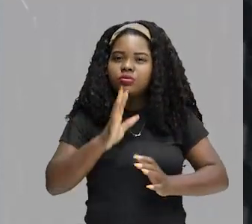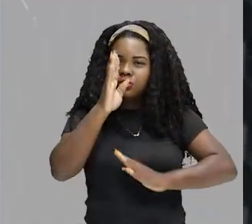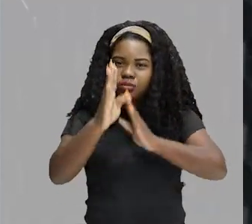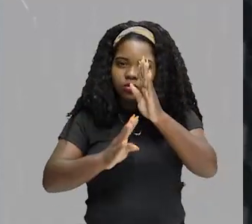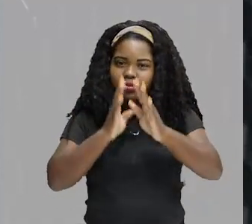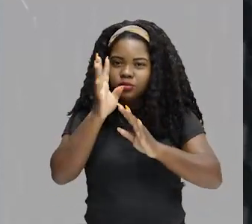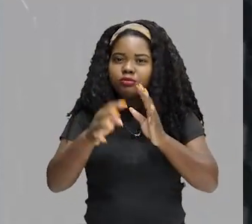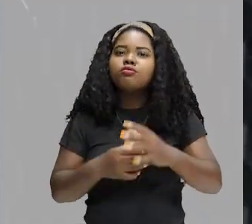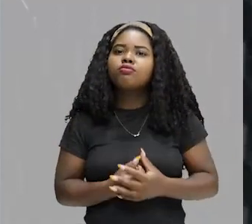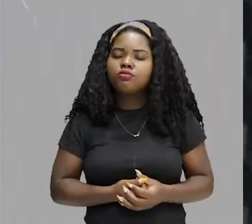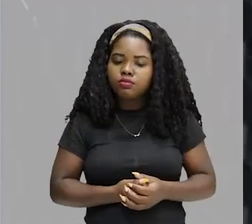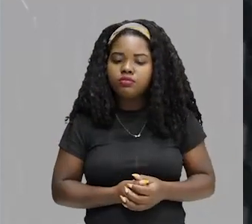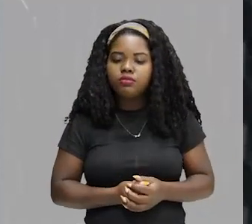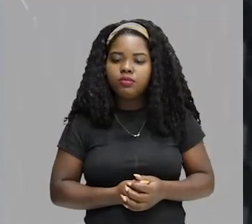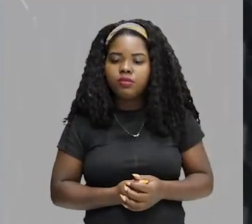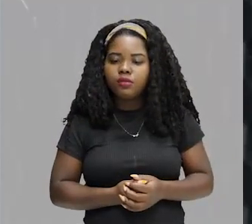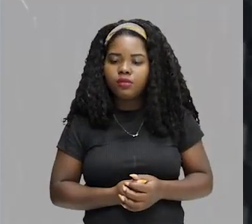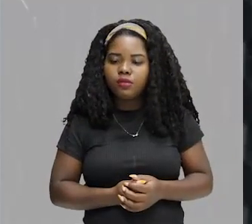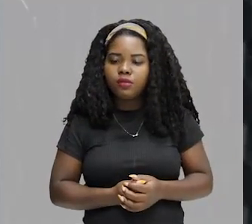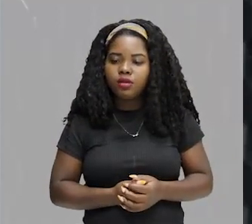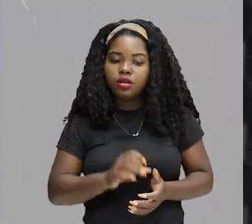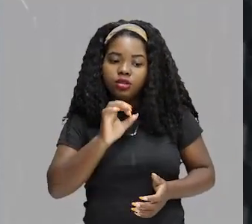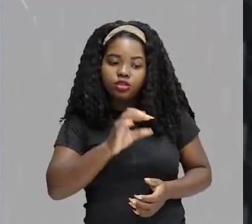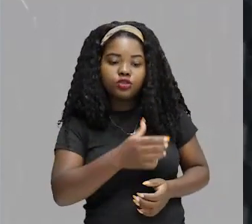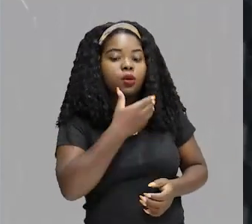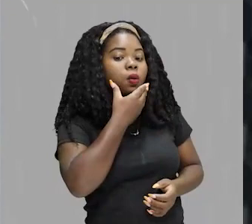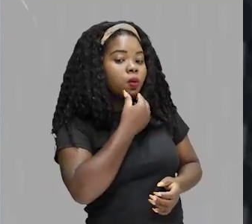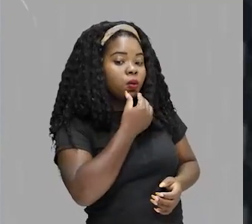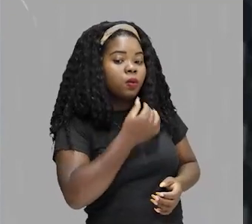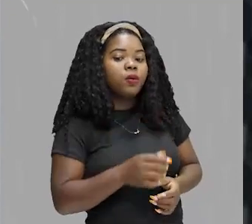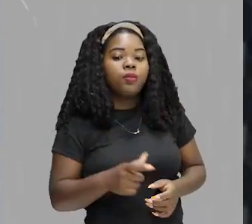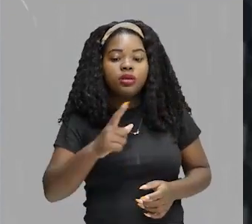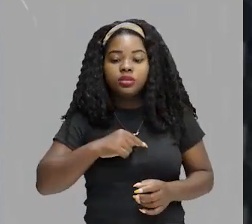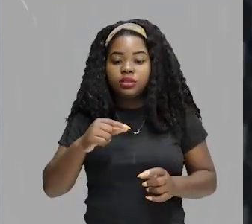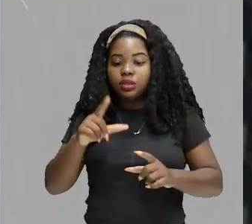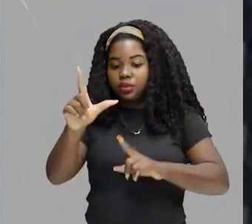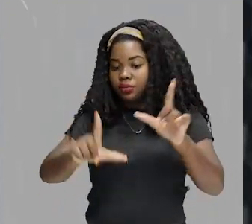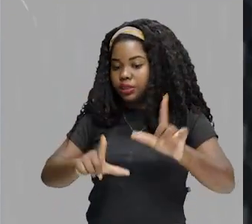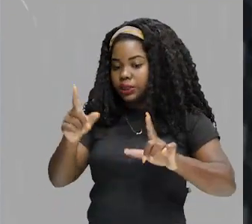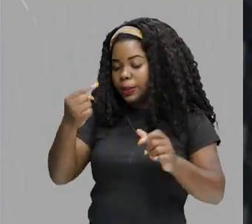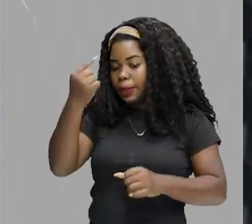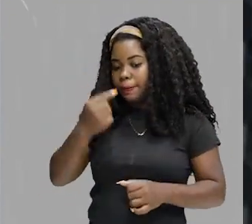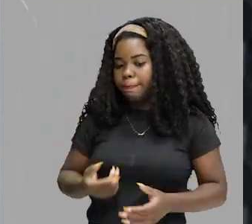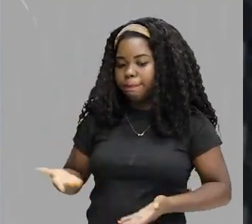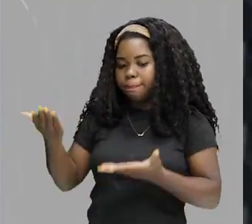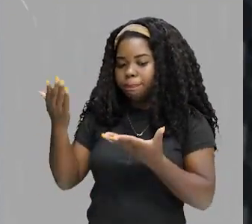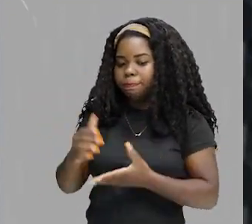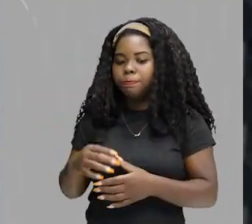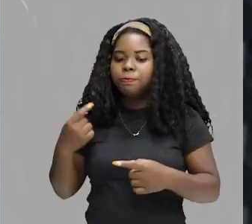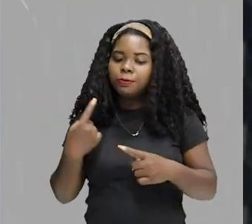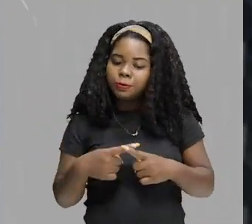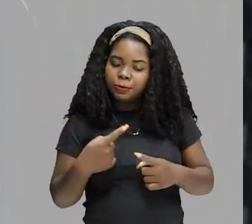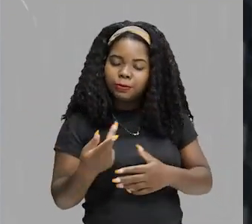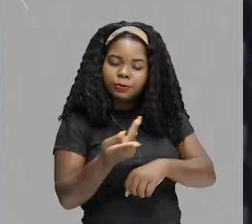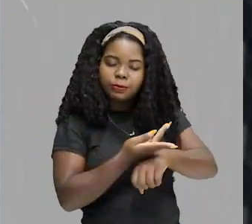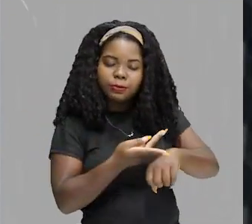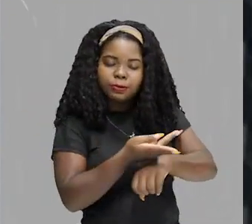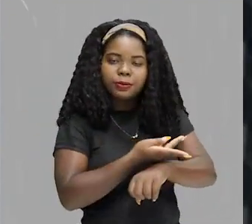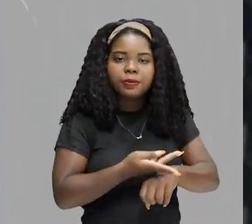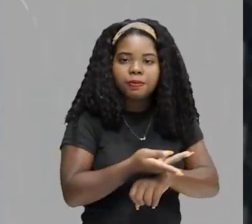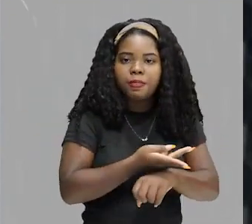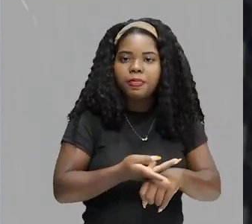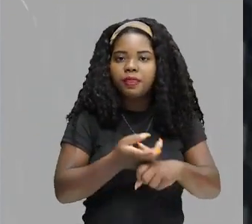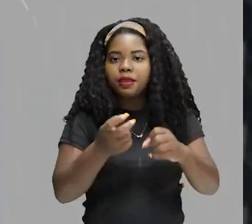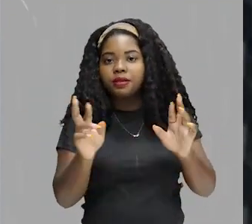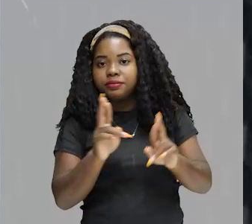prática dos homens. Aí eu trouxe uma televisão na imagem aí, ó, porque quando eu estava procurando alguma coisa para eu falar